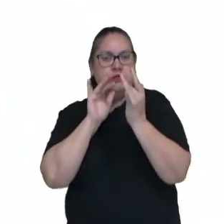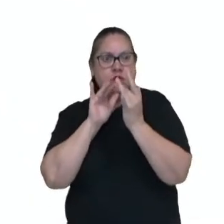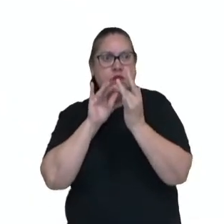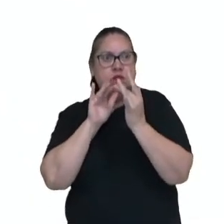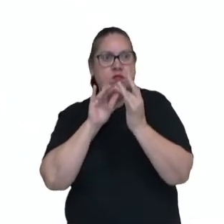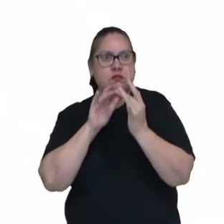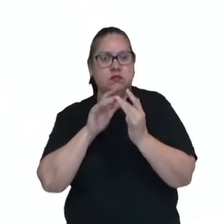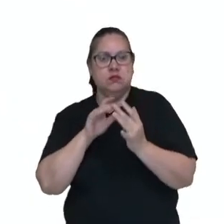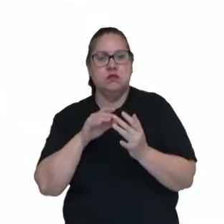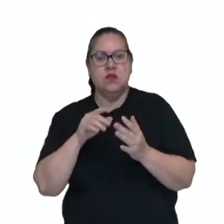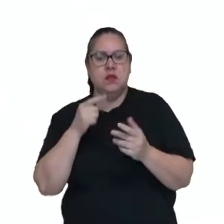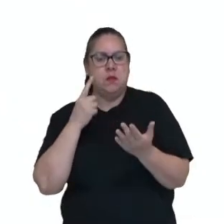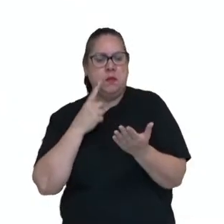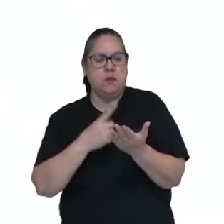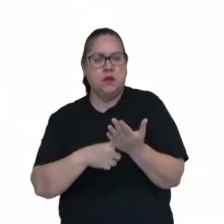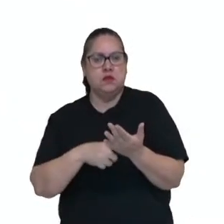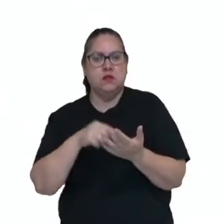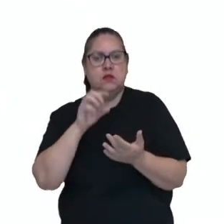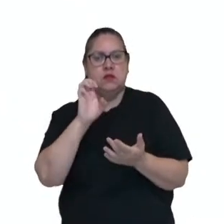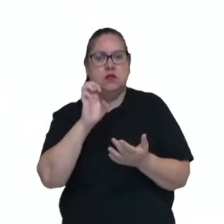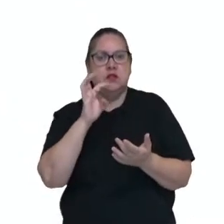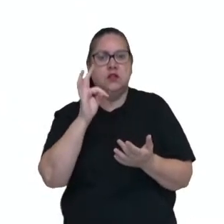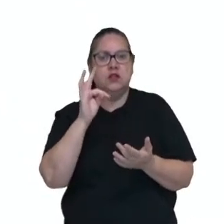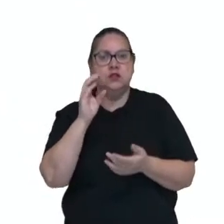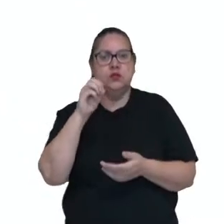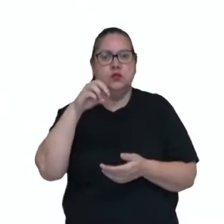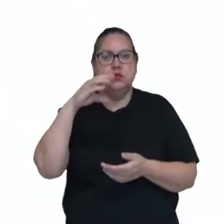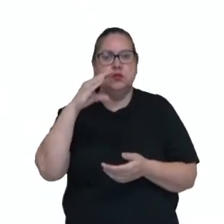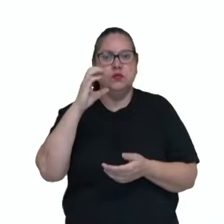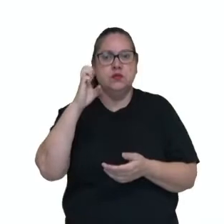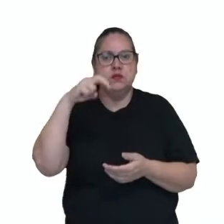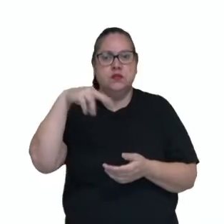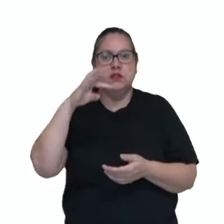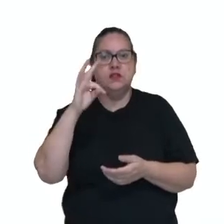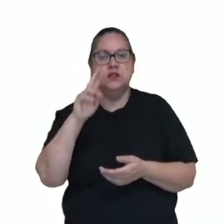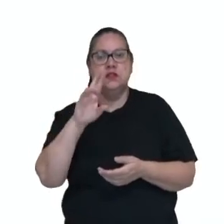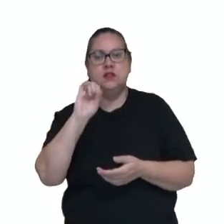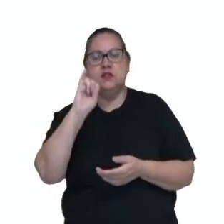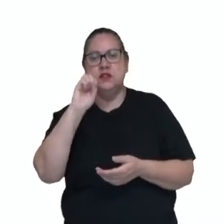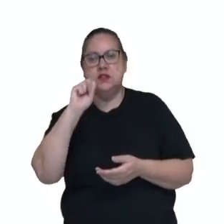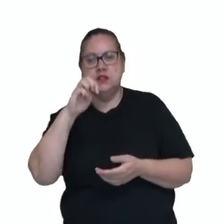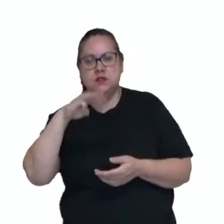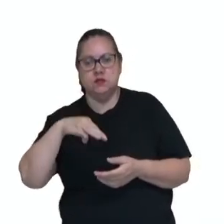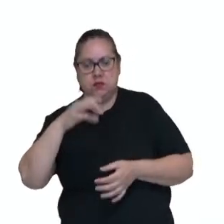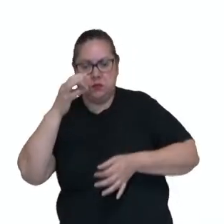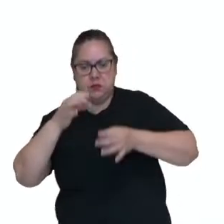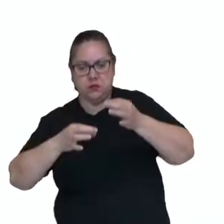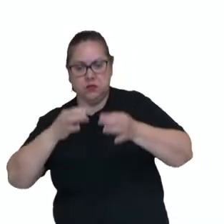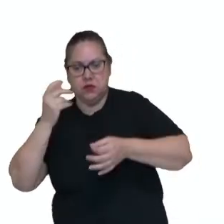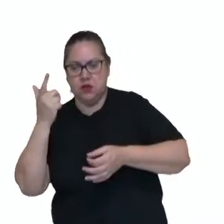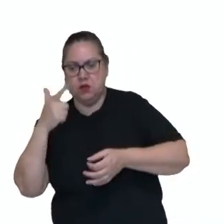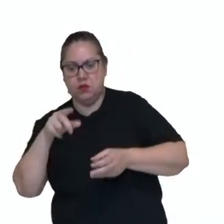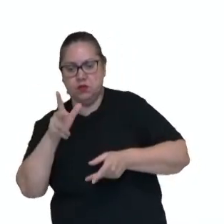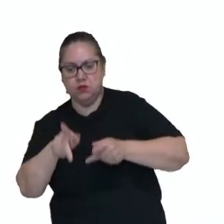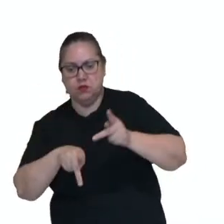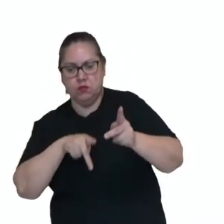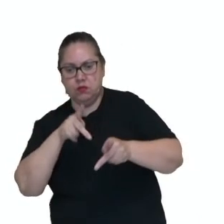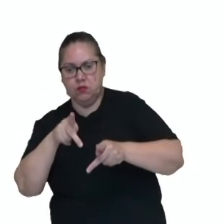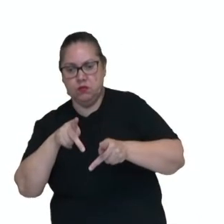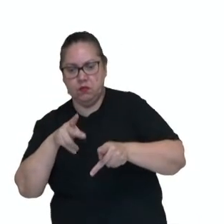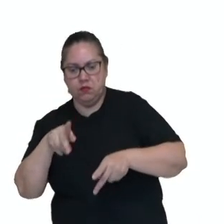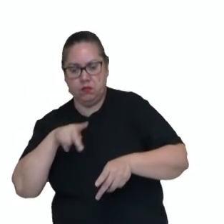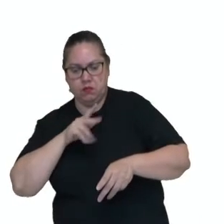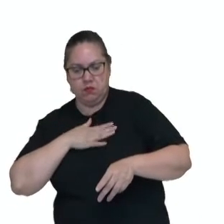pelo etnocentrismo, né? Que significa que um povo utiliza seus hábitos e costumes para julgar a forma do outro povo